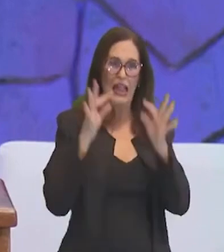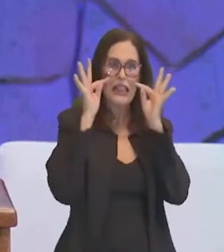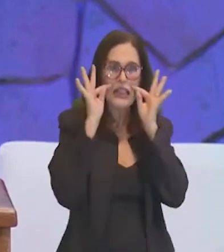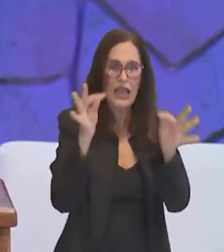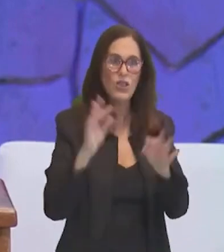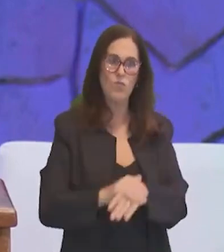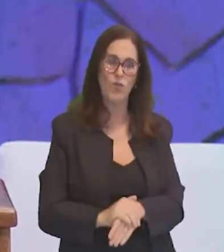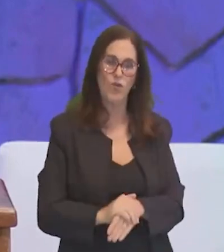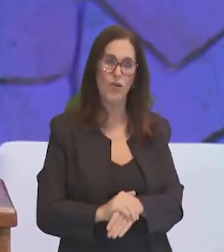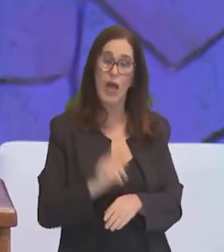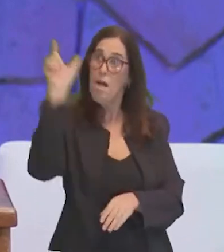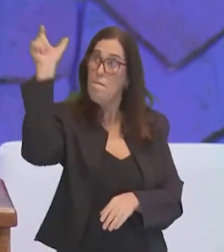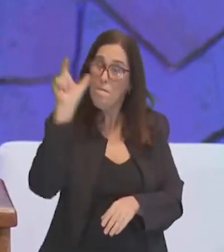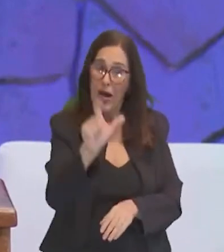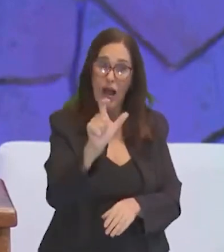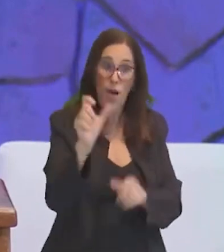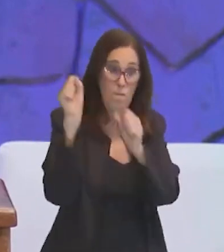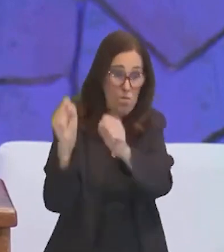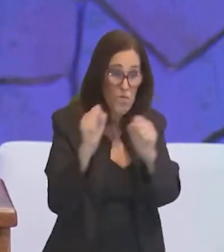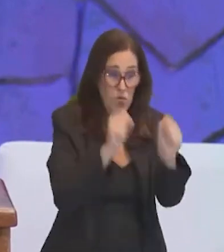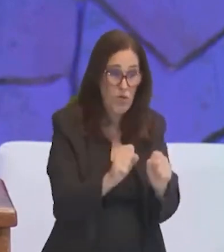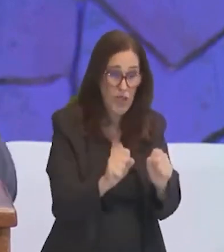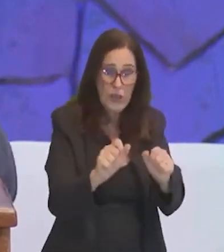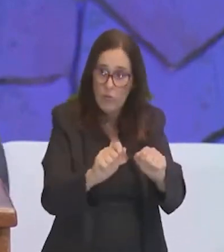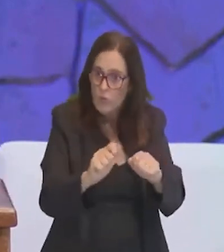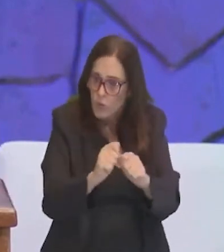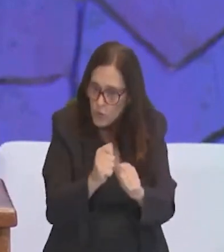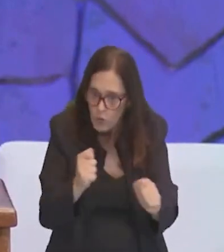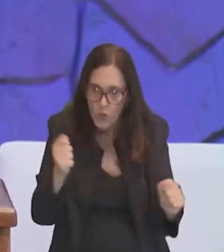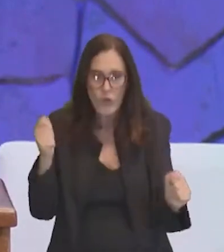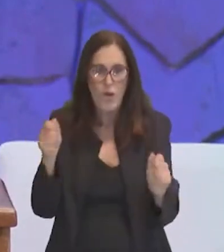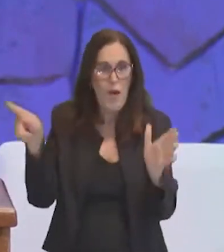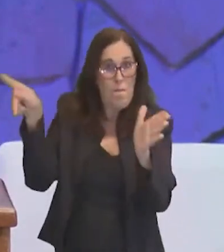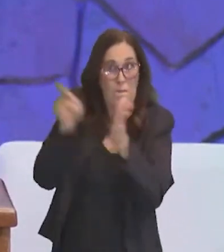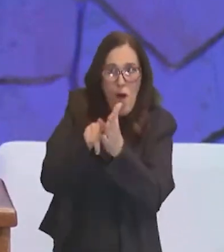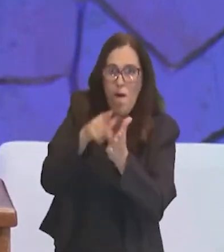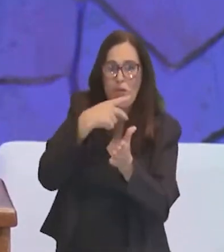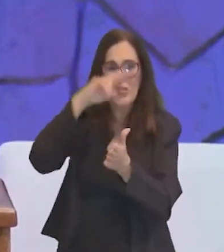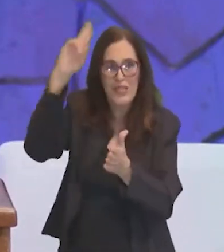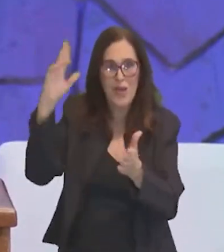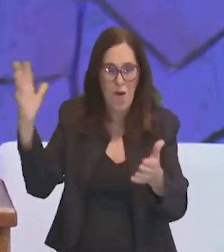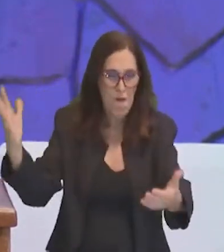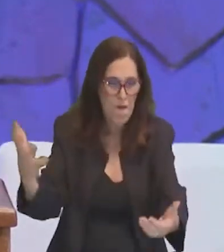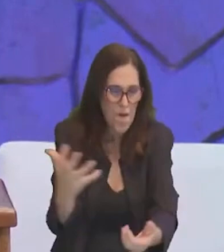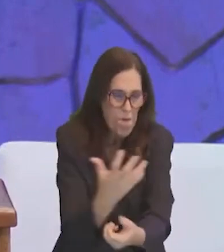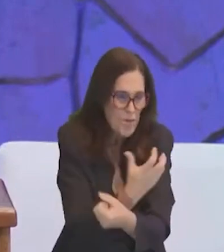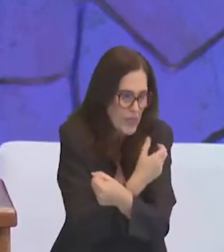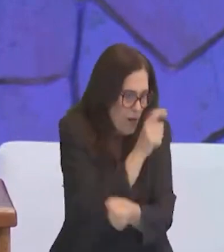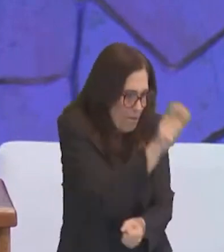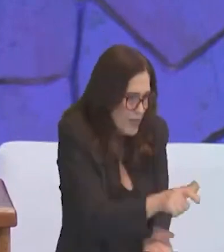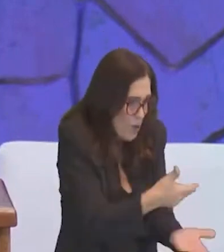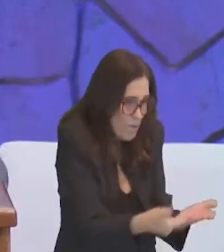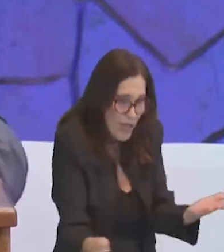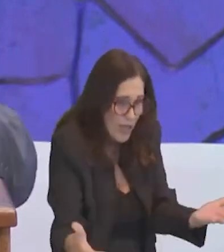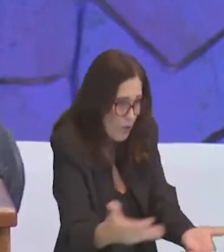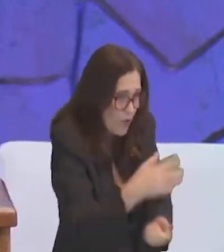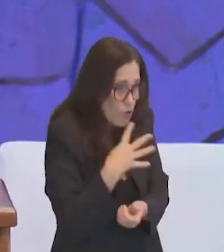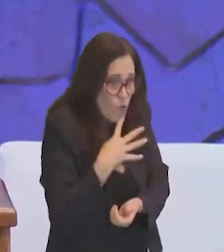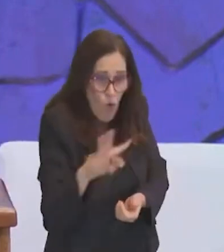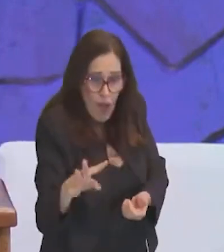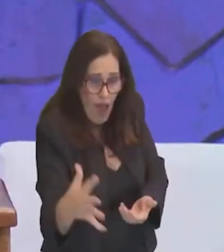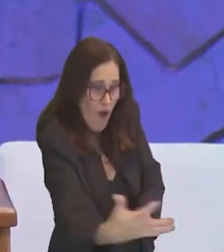E esta palavra tem um poder tão grande, porque é palavra do Senhor, de abraçar o perdido, de abraçar aquele que não conhece,